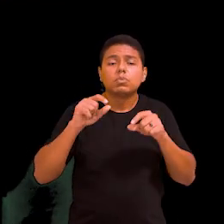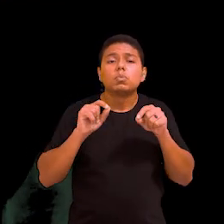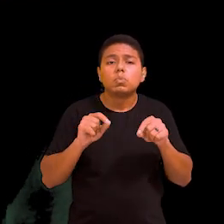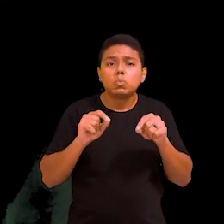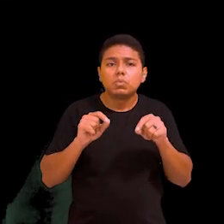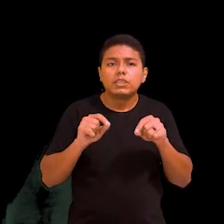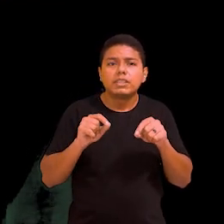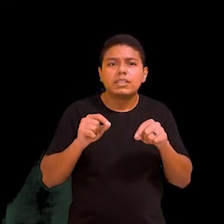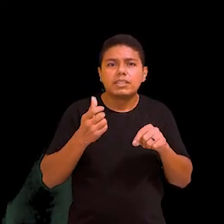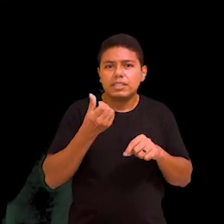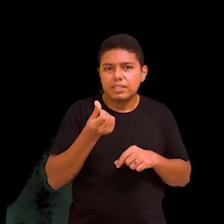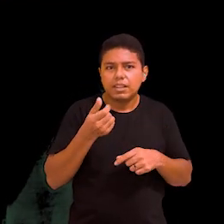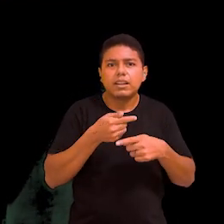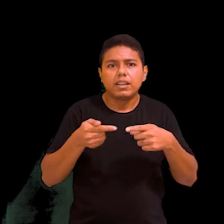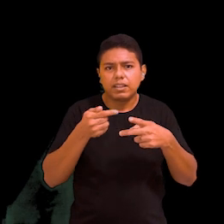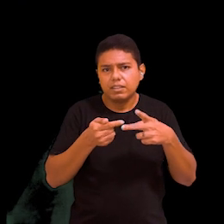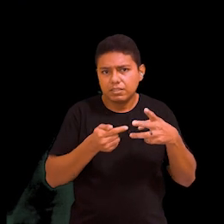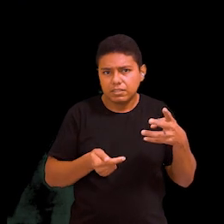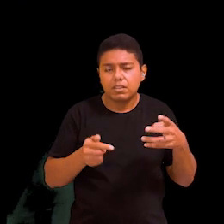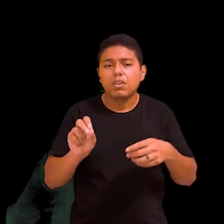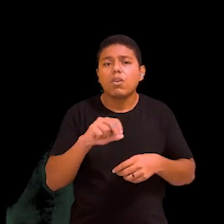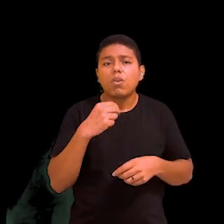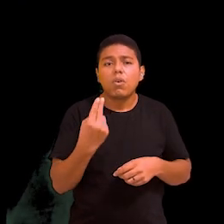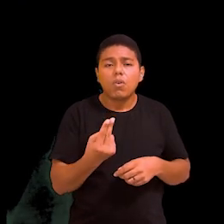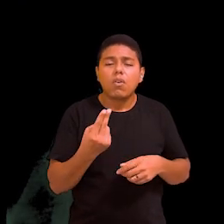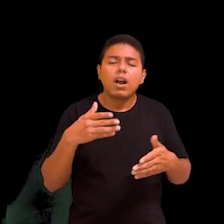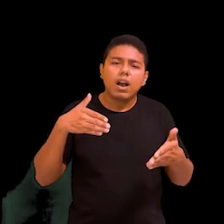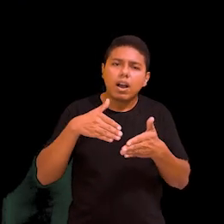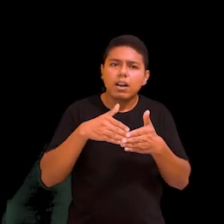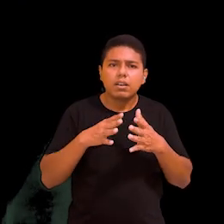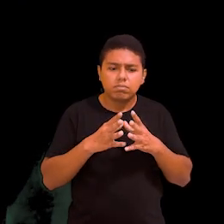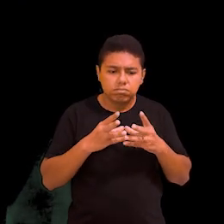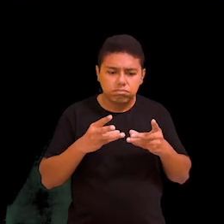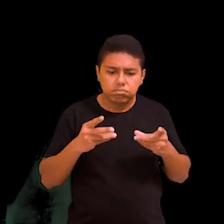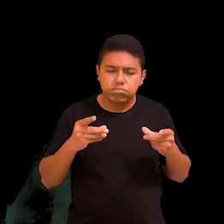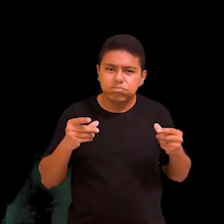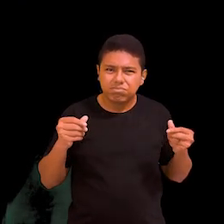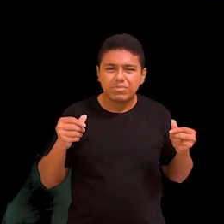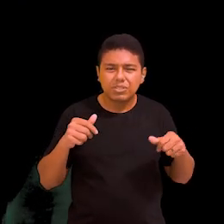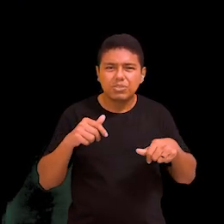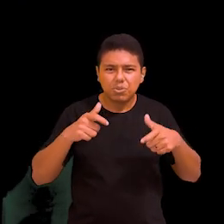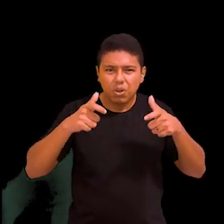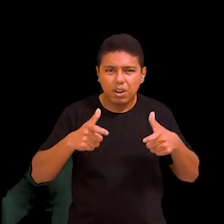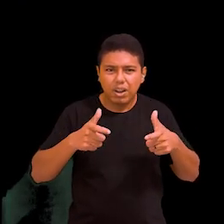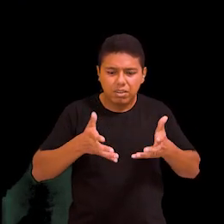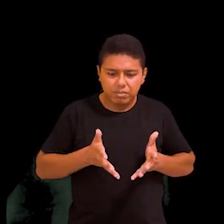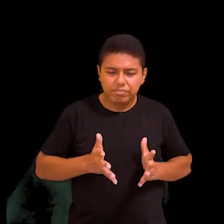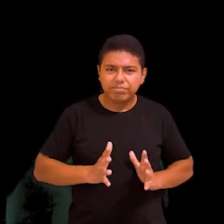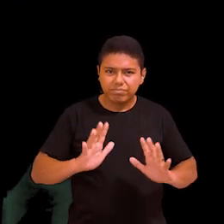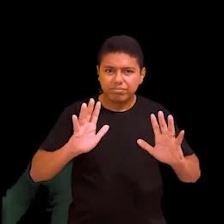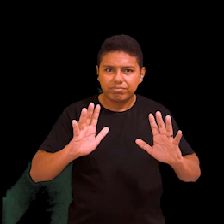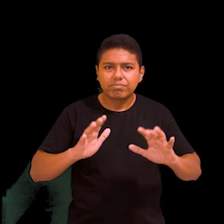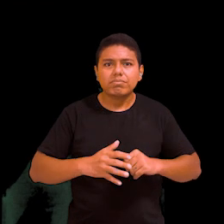recomendável evitar o sexo com penetração por 6 semanas ou até a cicatrização completa